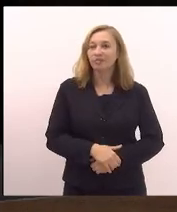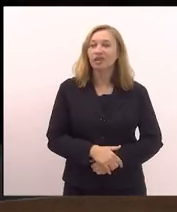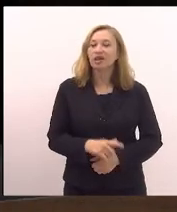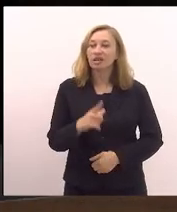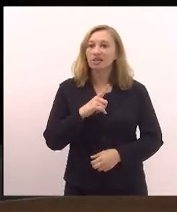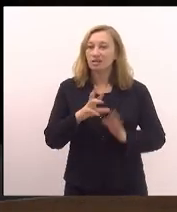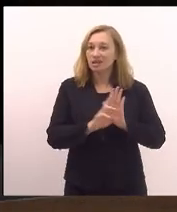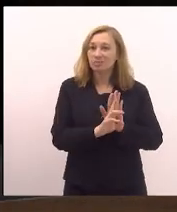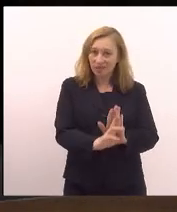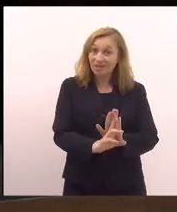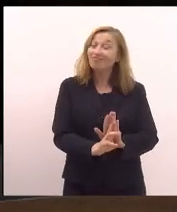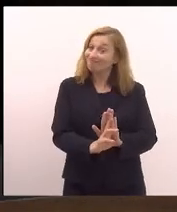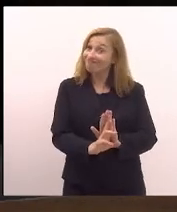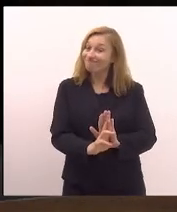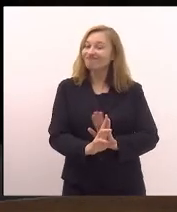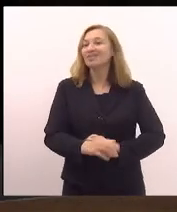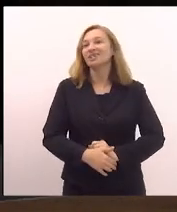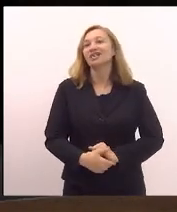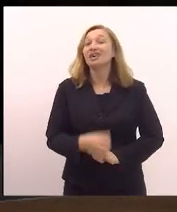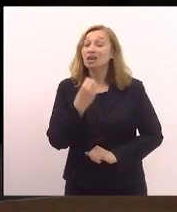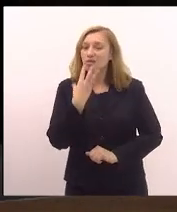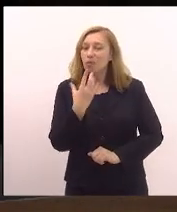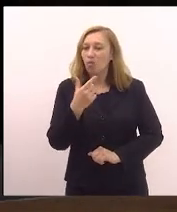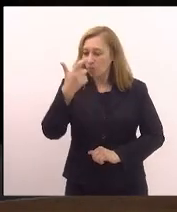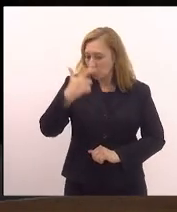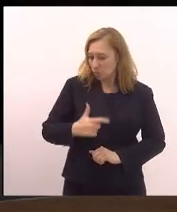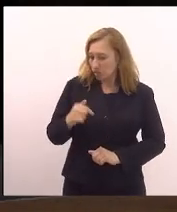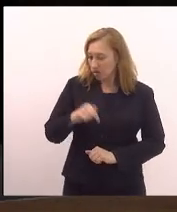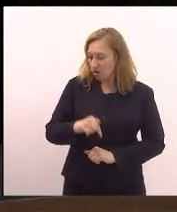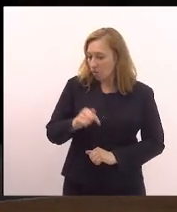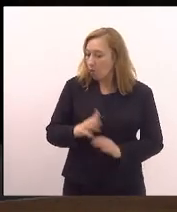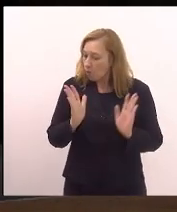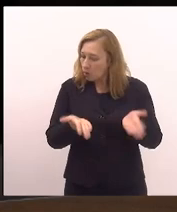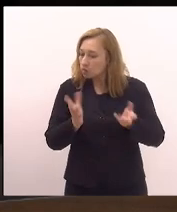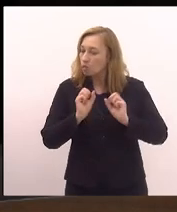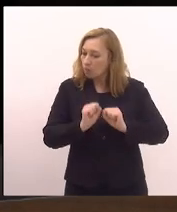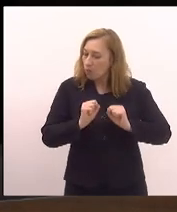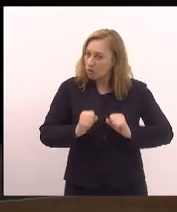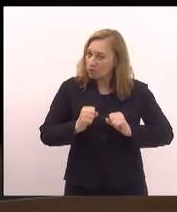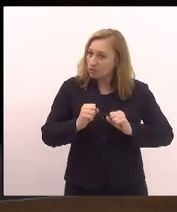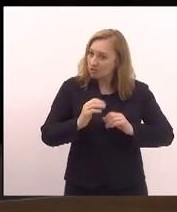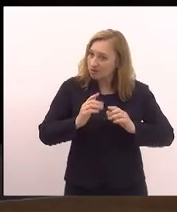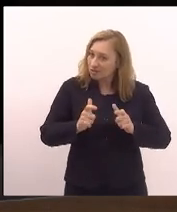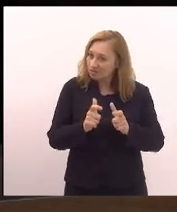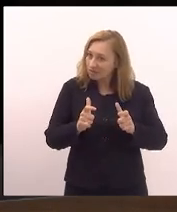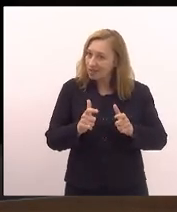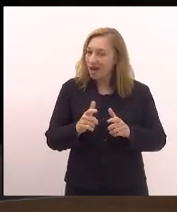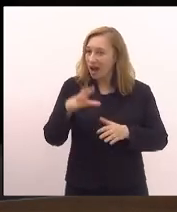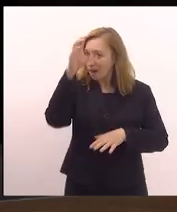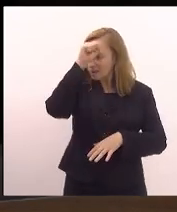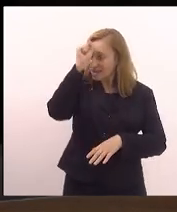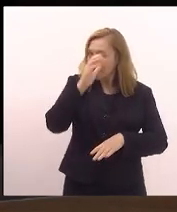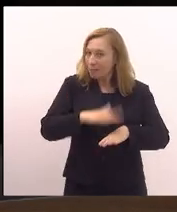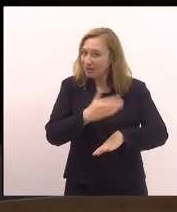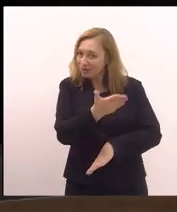essa representatividade. Que bom que estou aqui hoje e posso crescer um pouquinho mais com vocês.